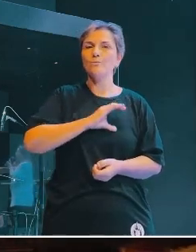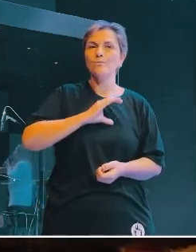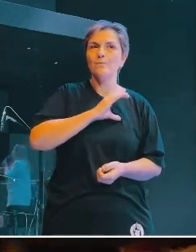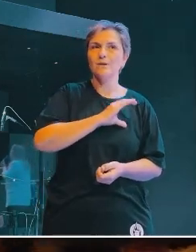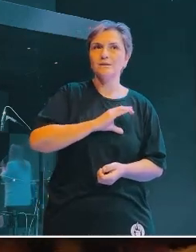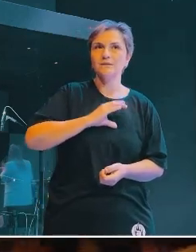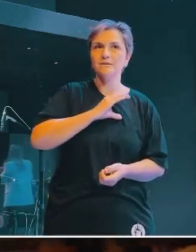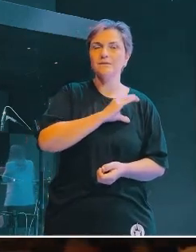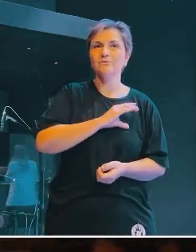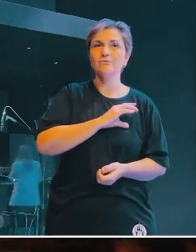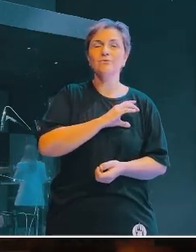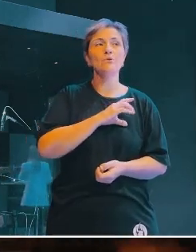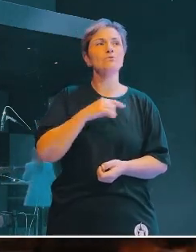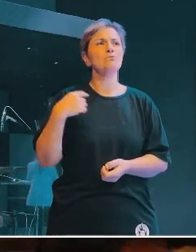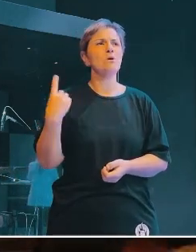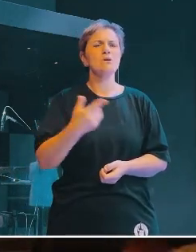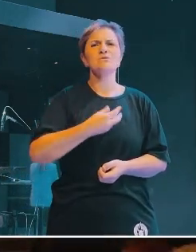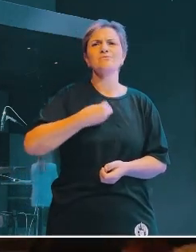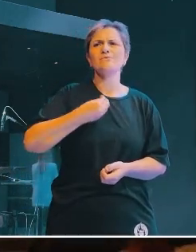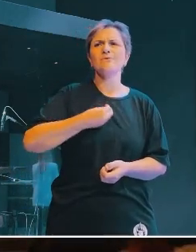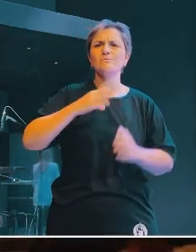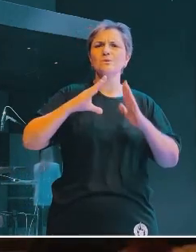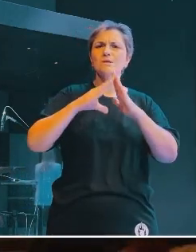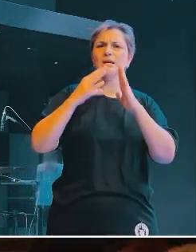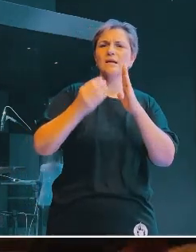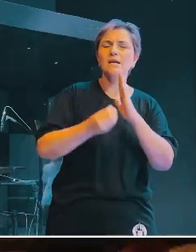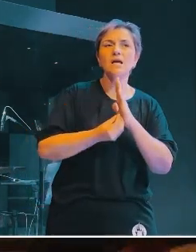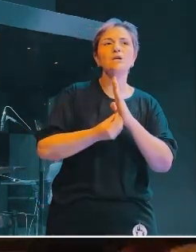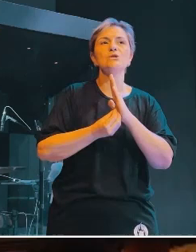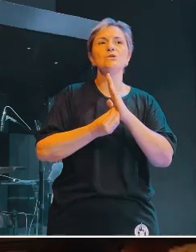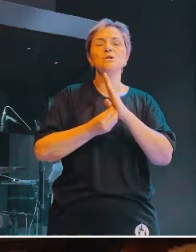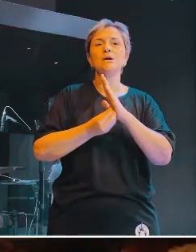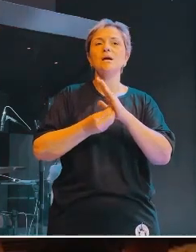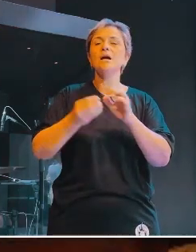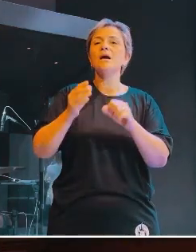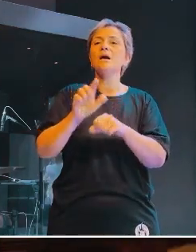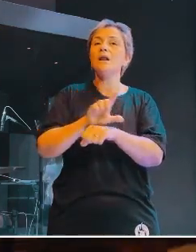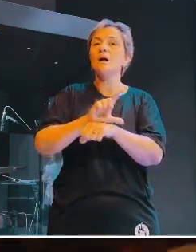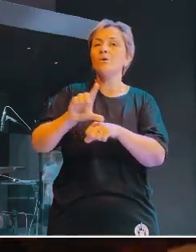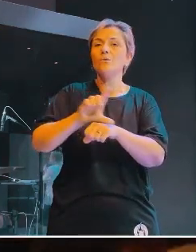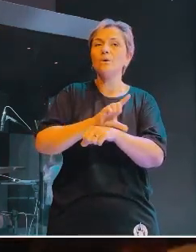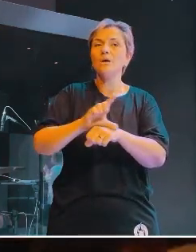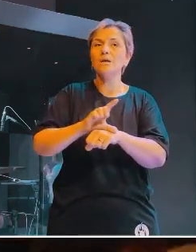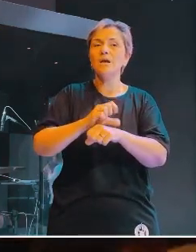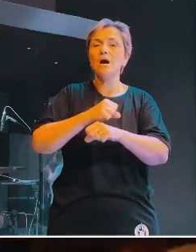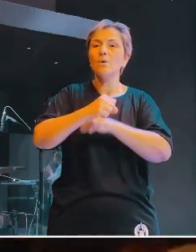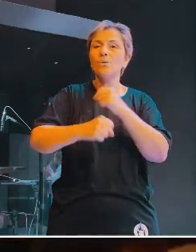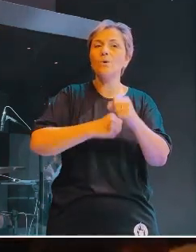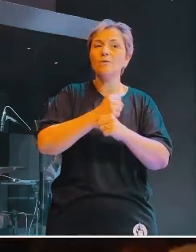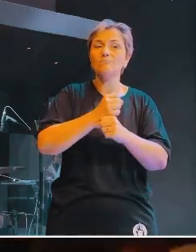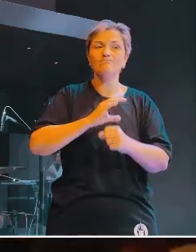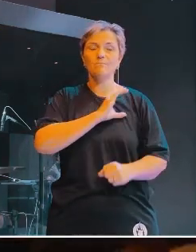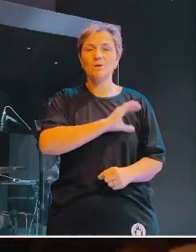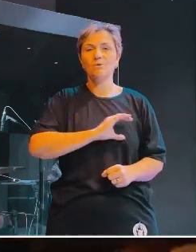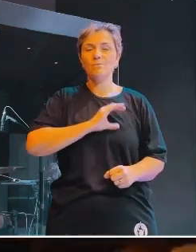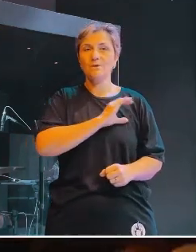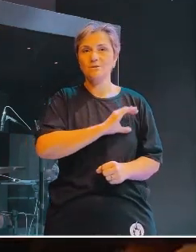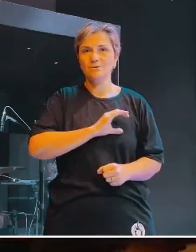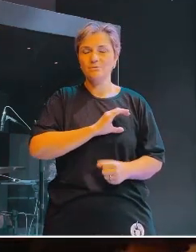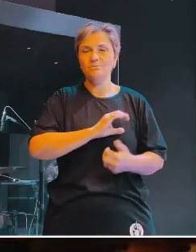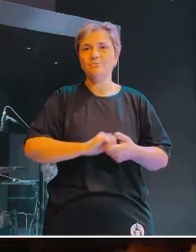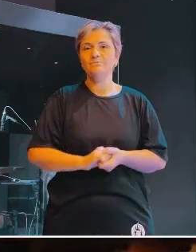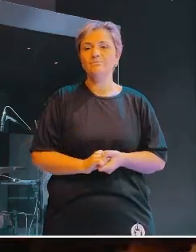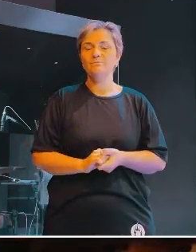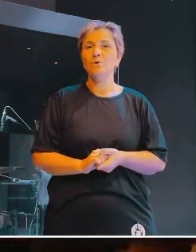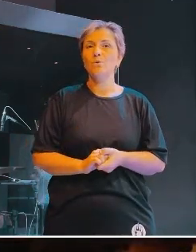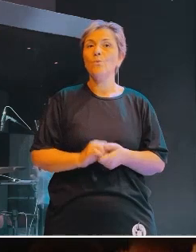Compassivos. Nós estamos vivendo como Igreja Batista da Lagoinha o ano da compaixão. Ano